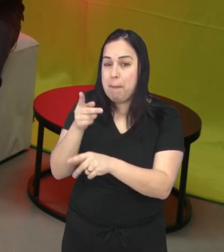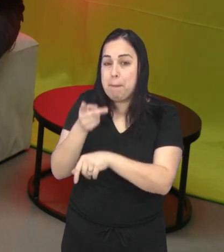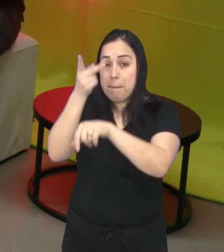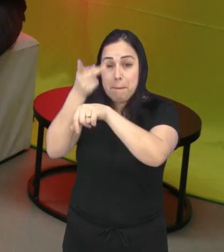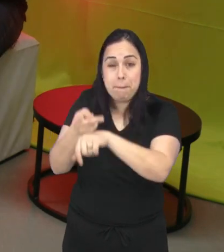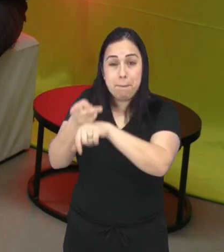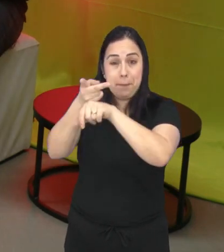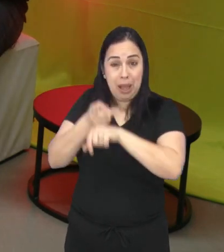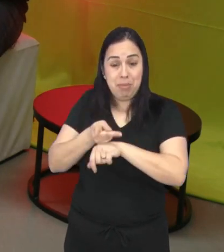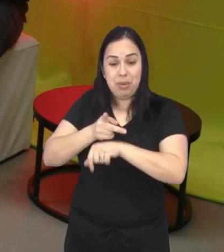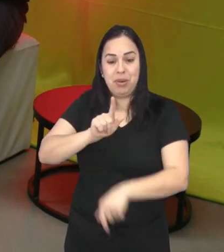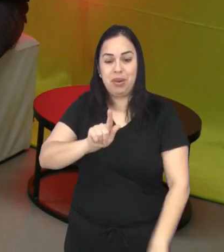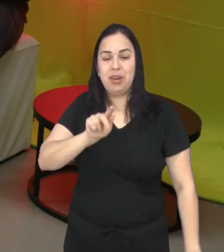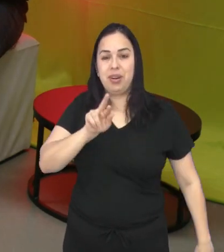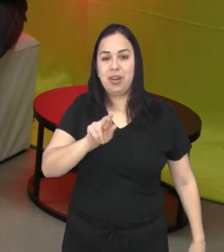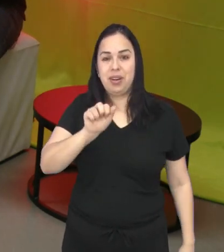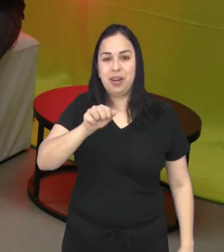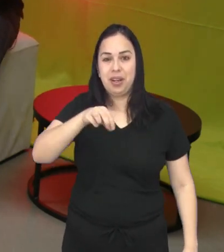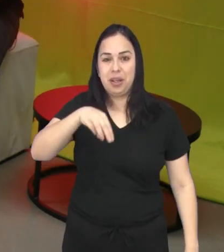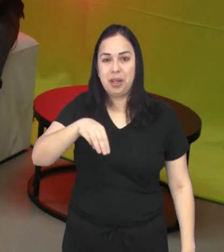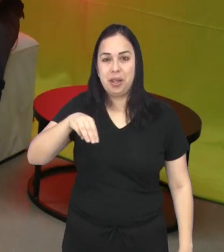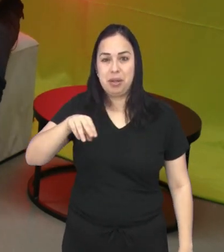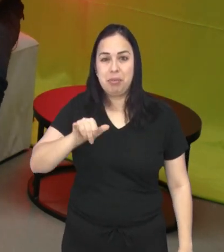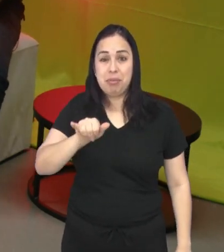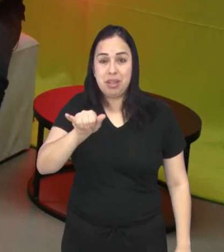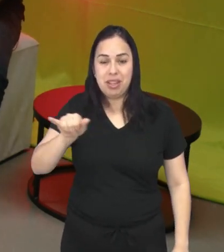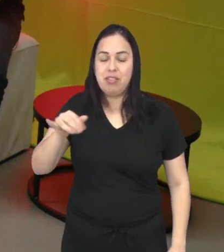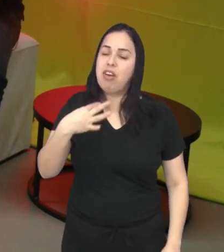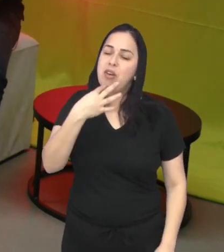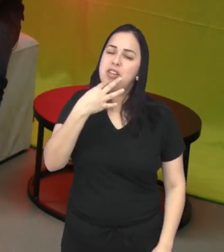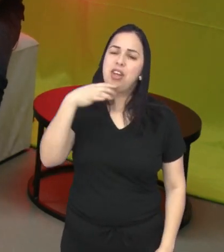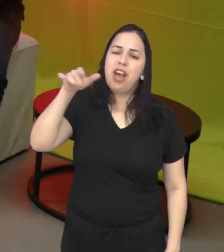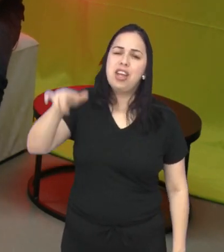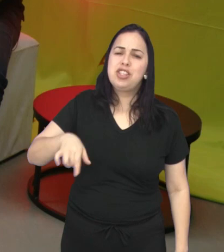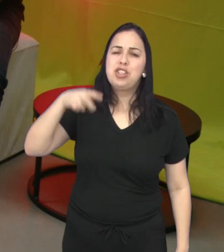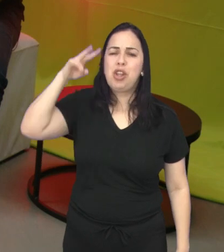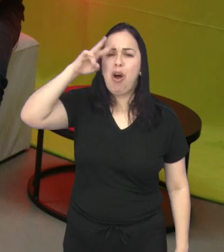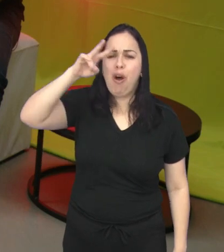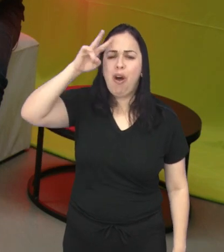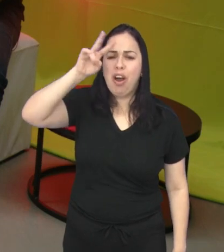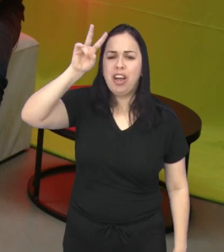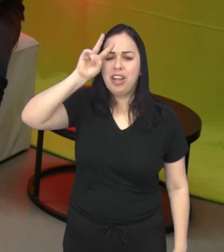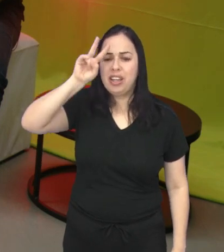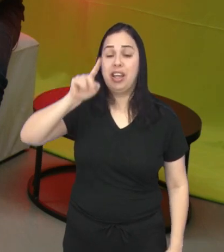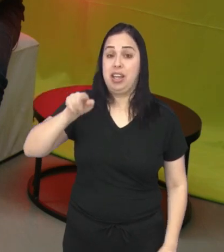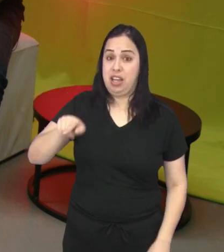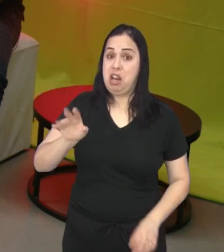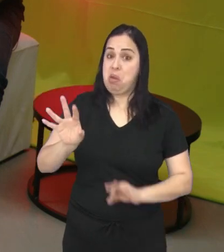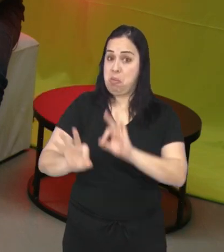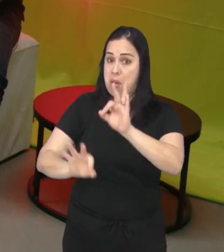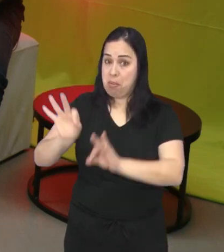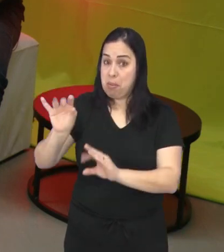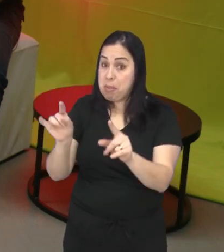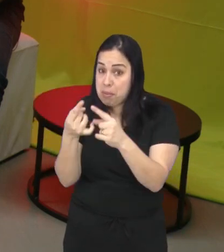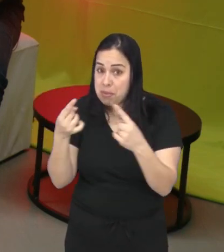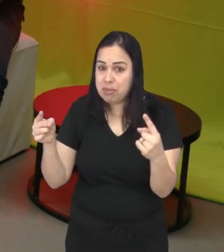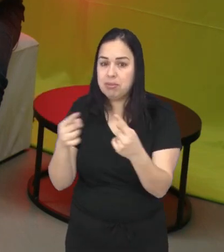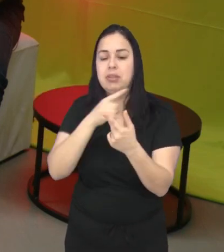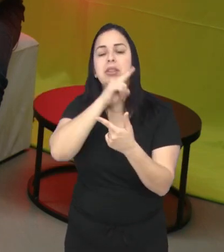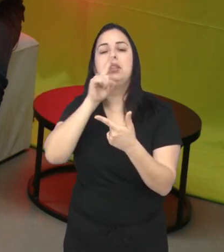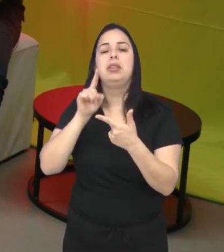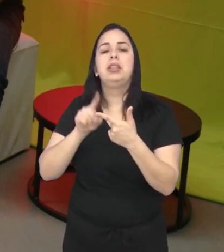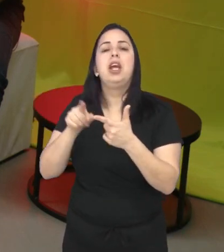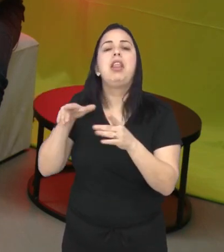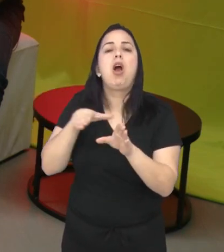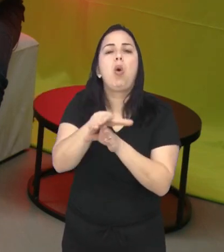ele trouxe para mostrar aqui pra gente, né? E a gente vai conhecer, então, um pouquinho da história dele, né? Ele que também é produtor musical,